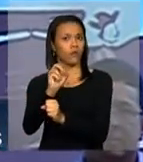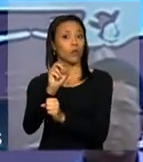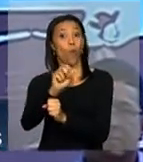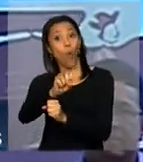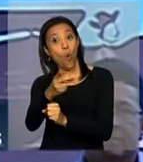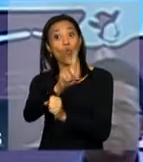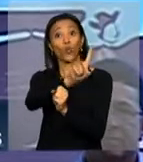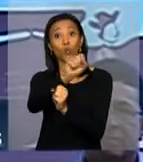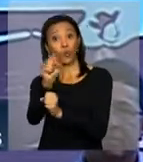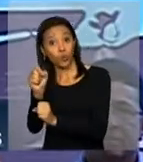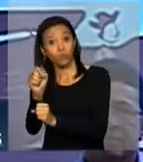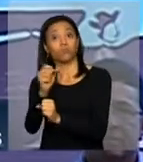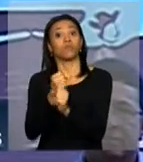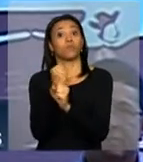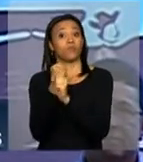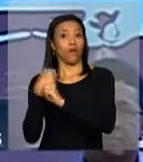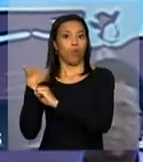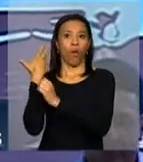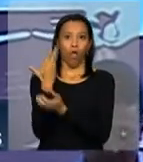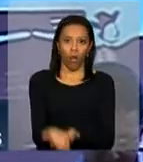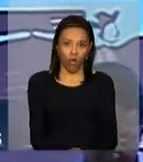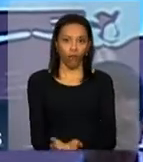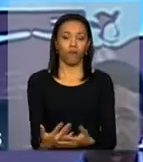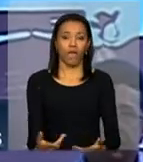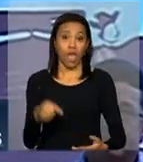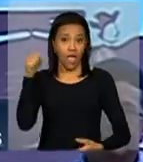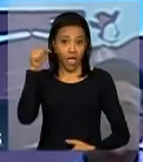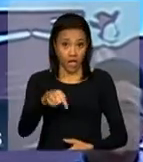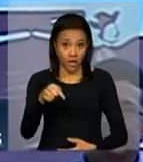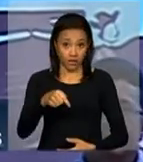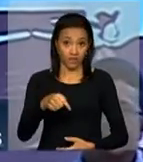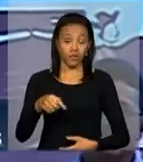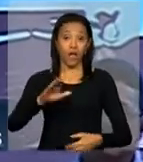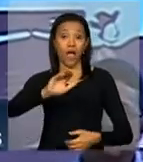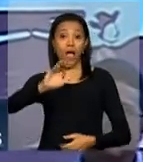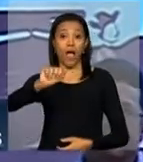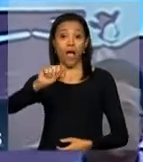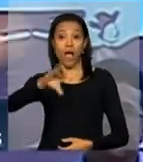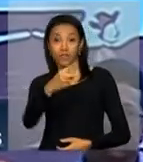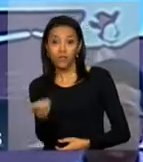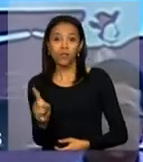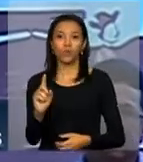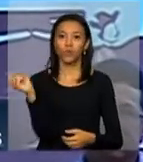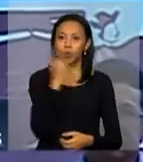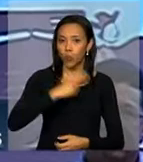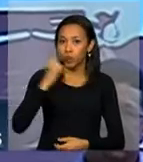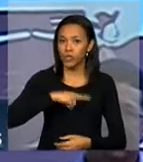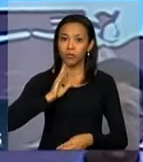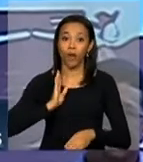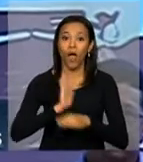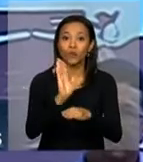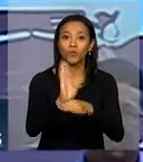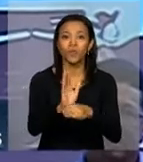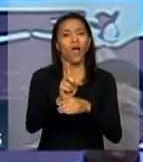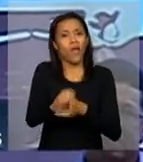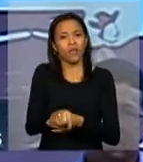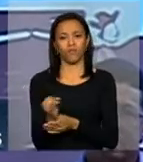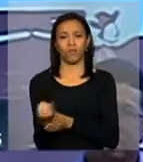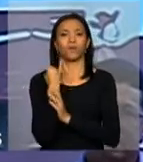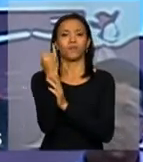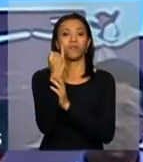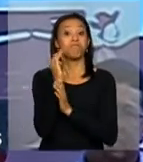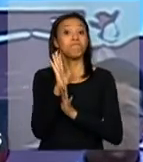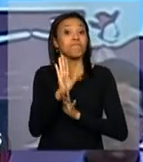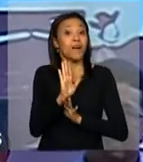100 anos. Essas ações emergenciais, elas são importantes, mas